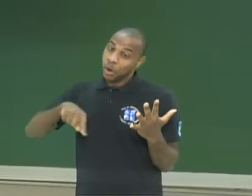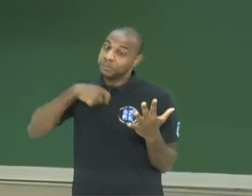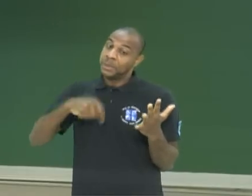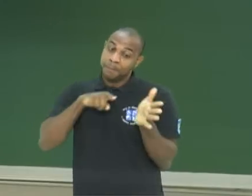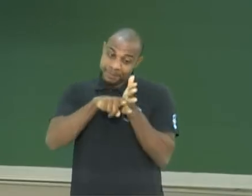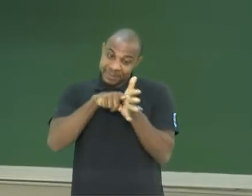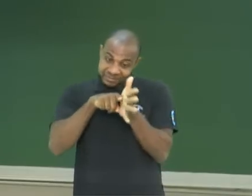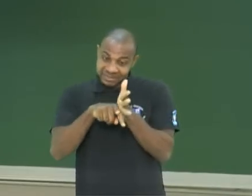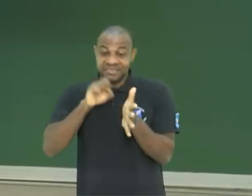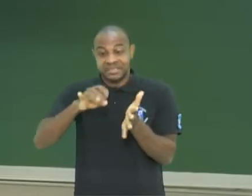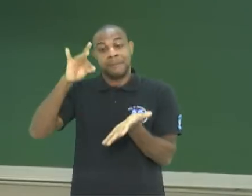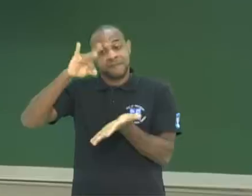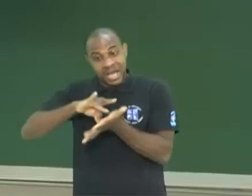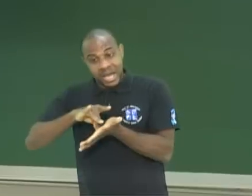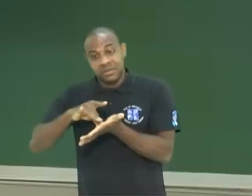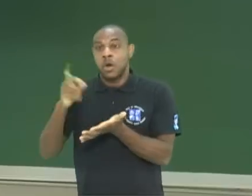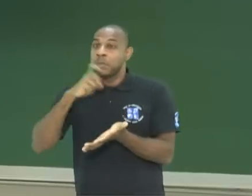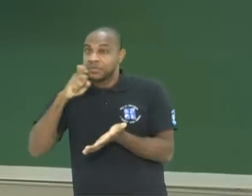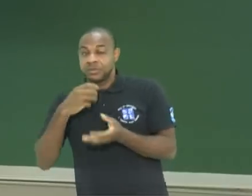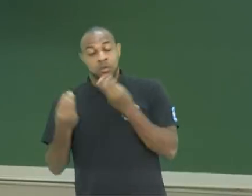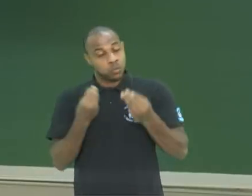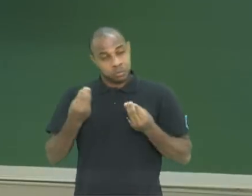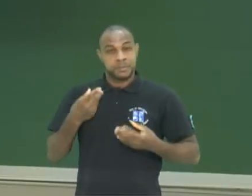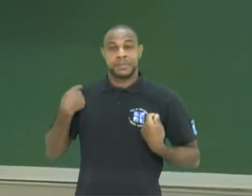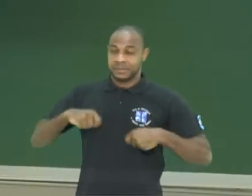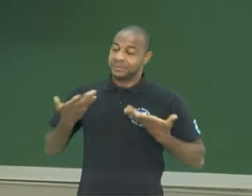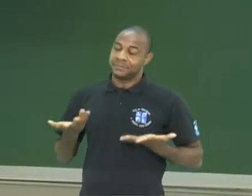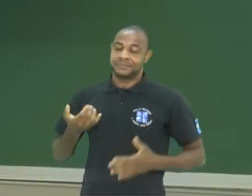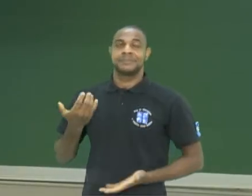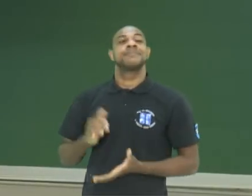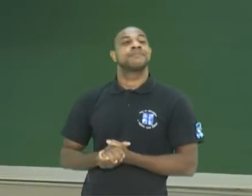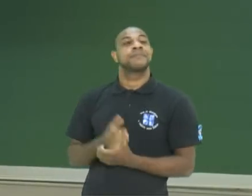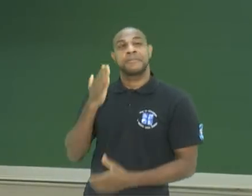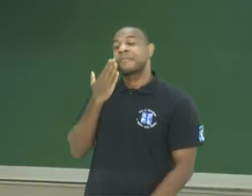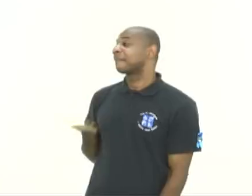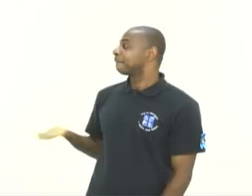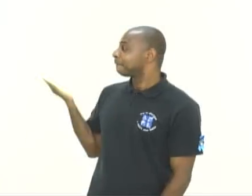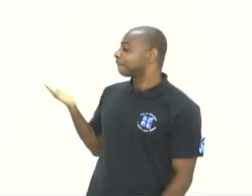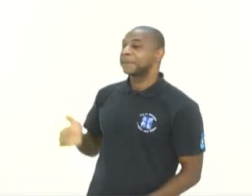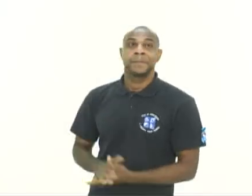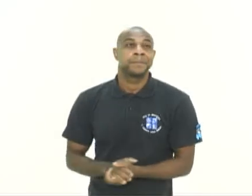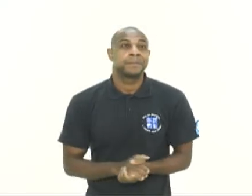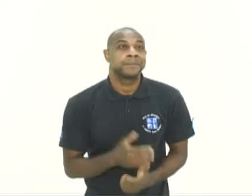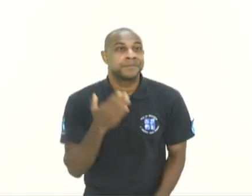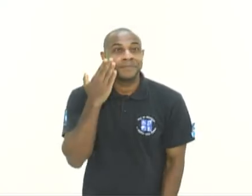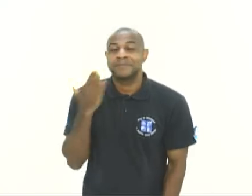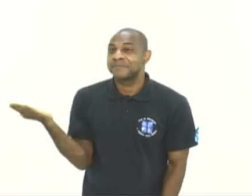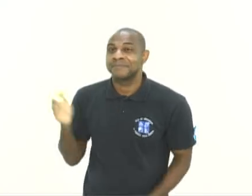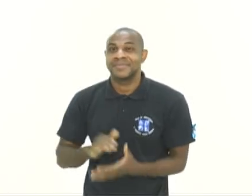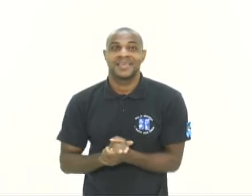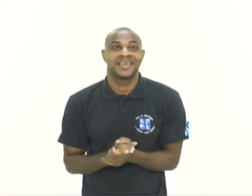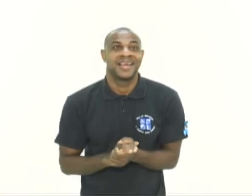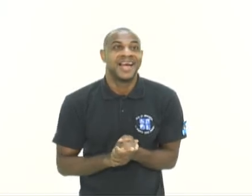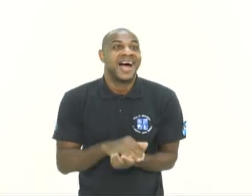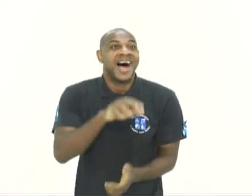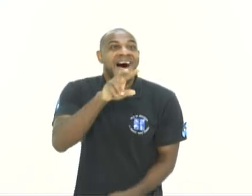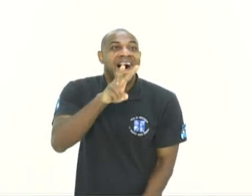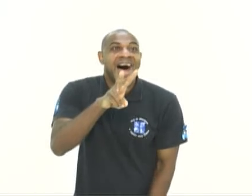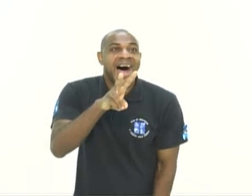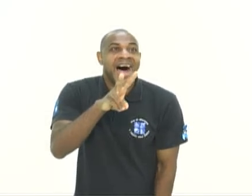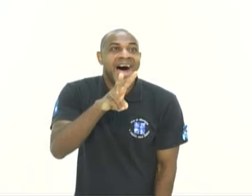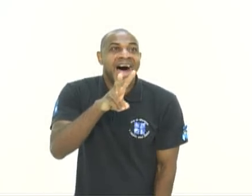ou não, checar os fatos. Nós temos a viralização do senso comum, acesso